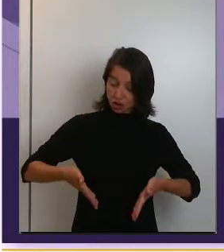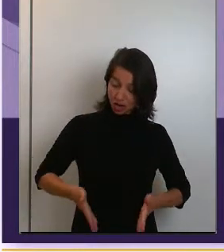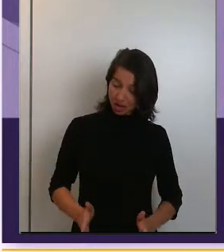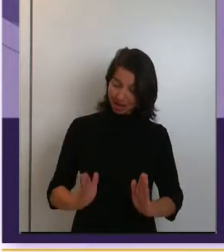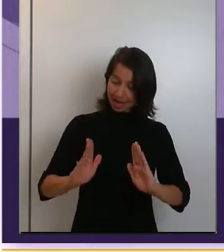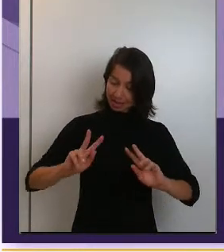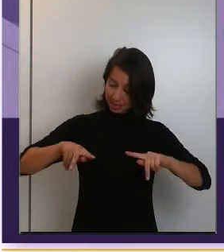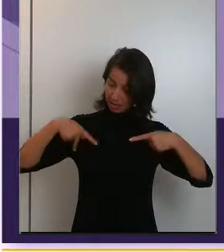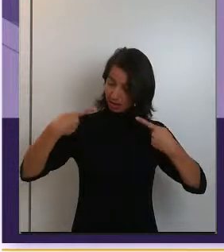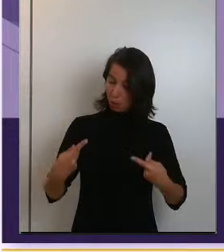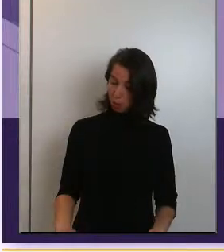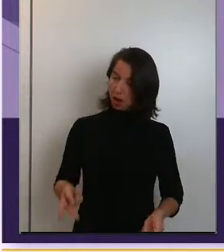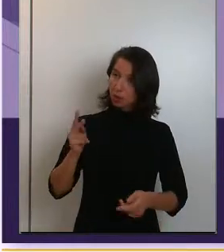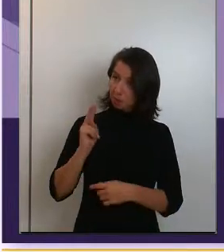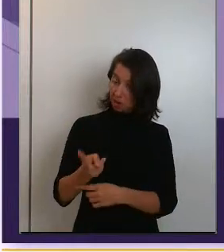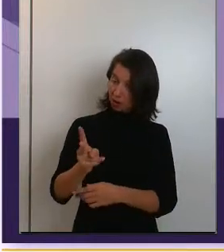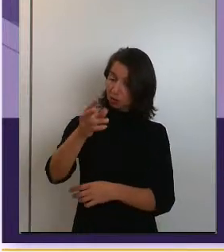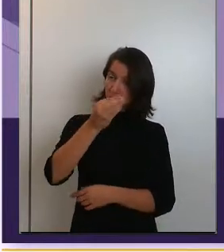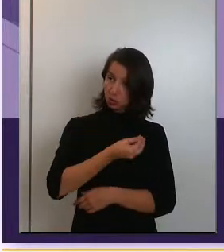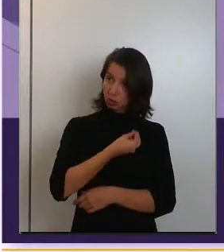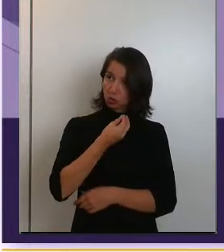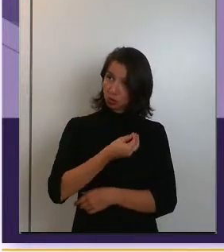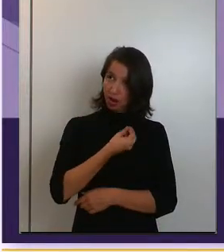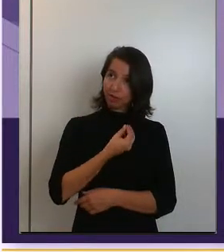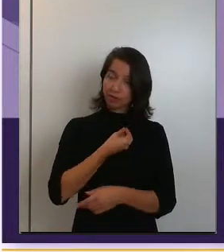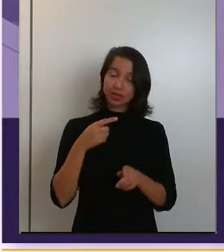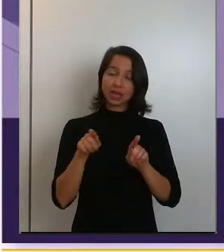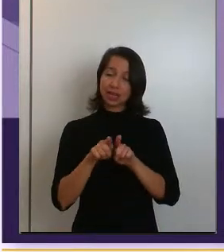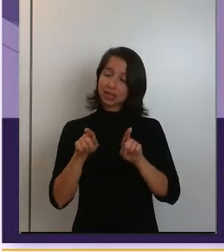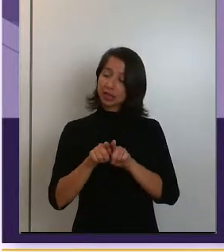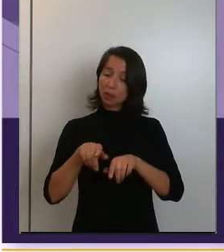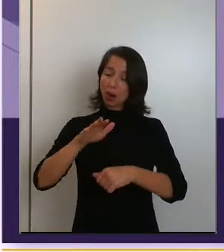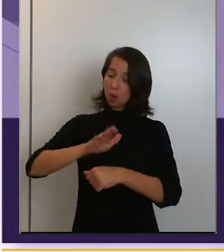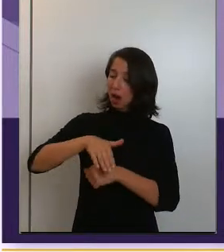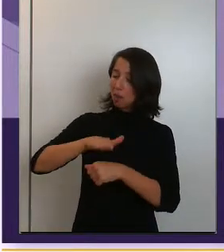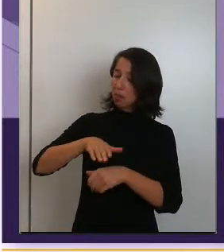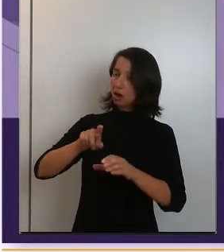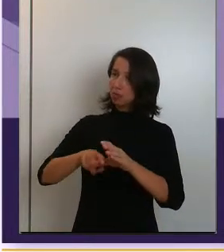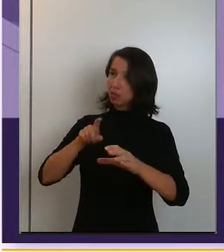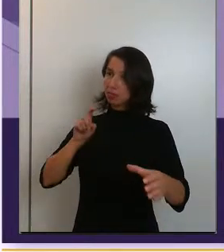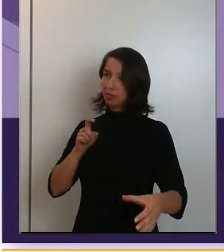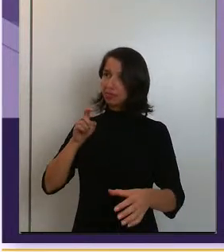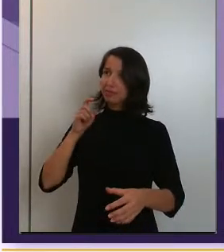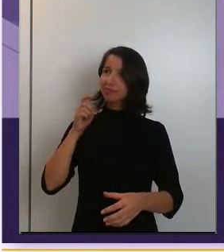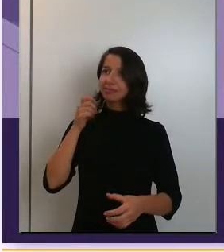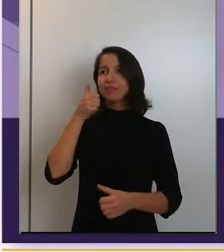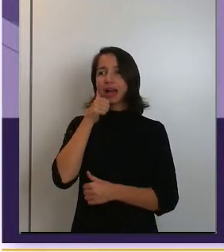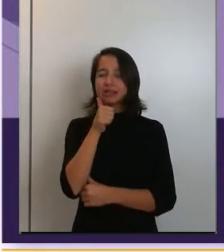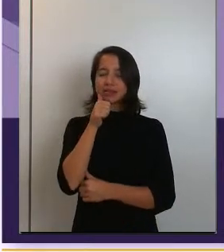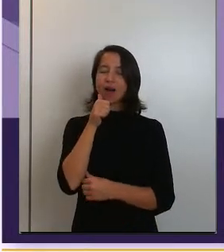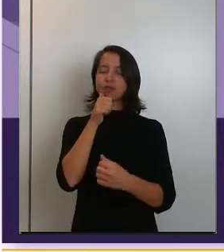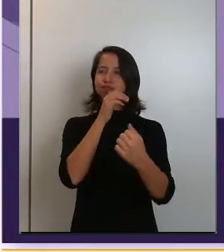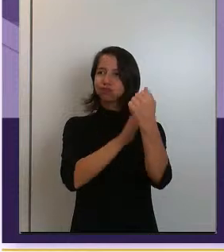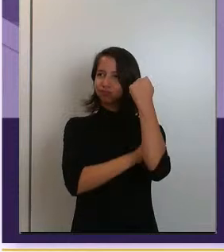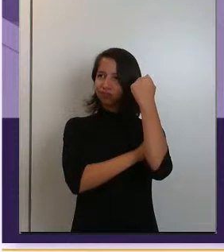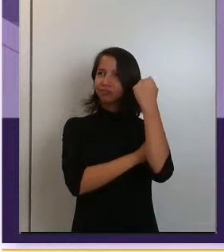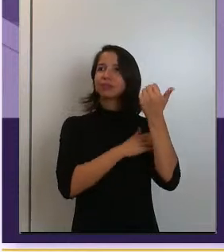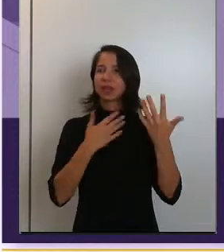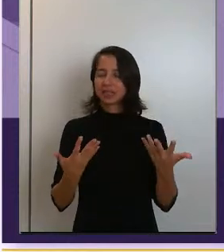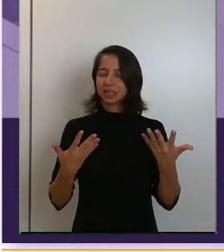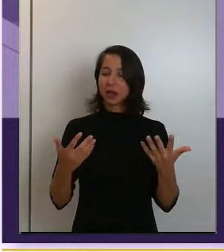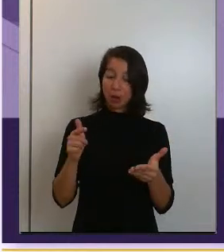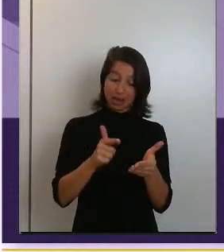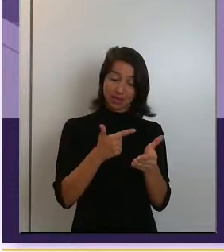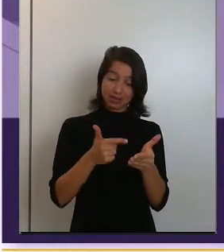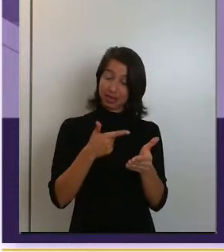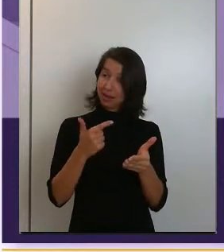domésticos no âmbito privado como formas de emancipação feminina. Então, essa obra é muito interessante, né? Para mim,